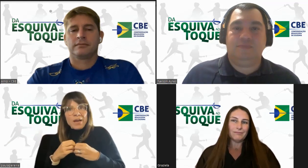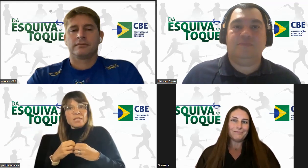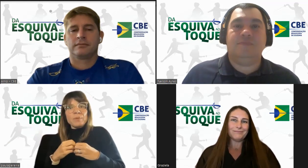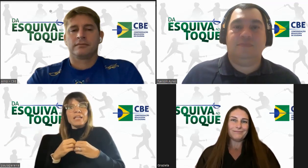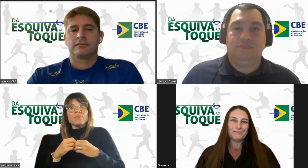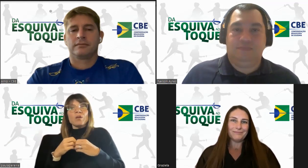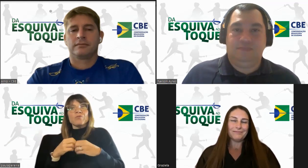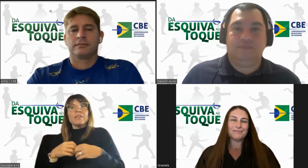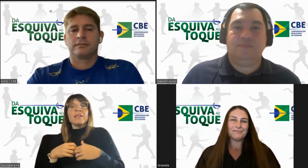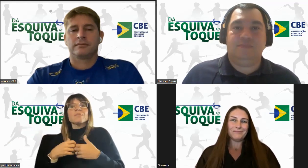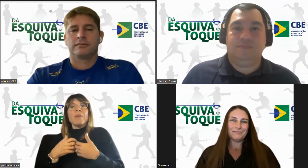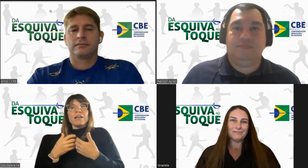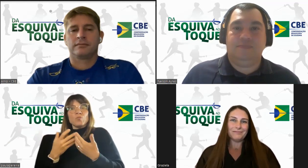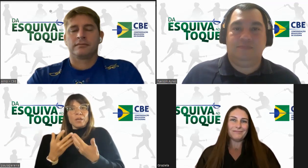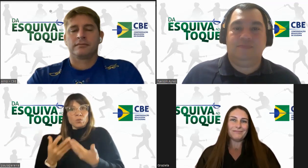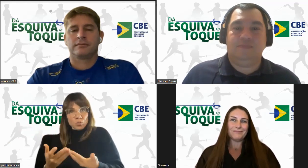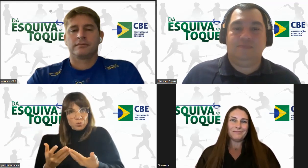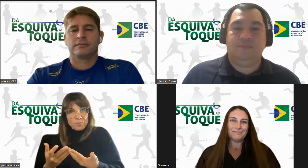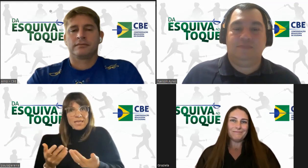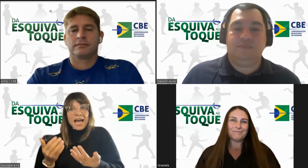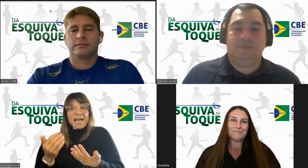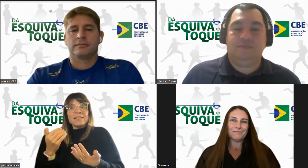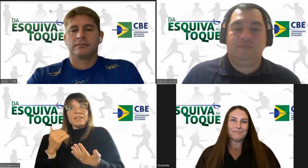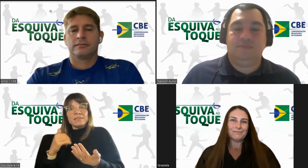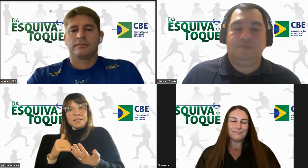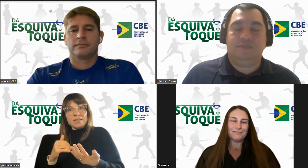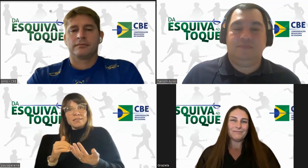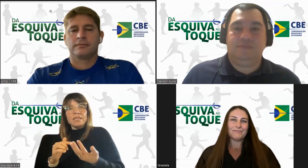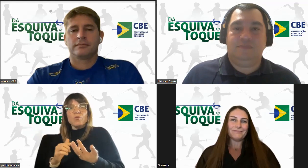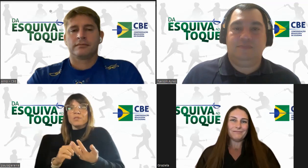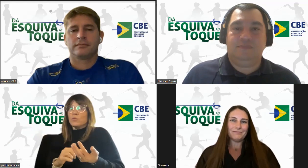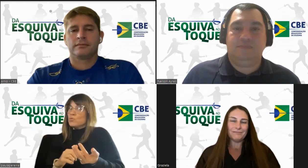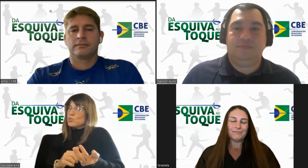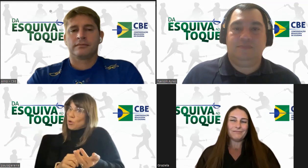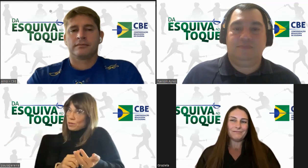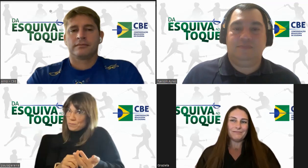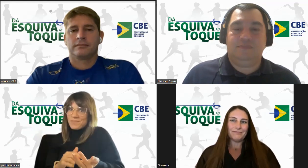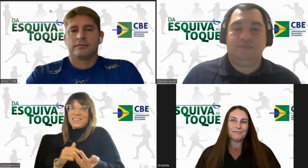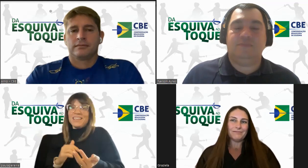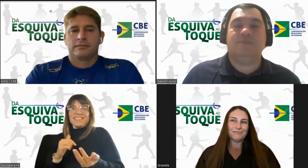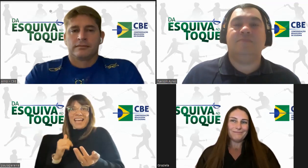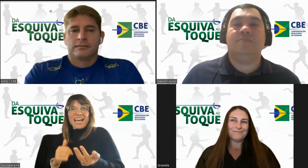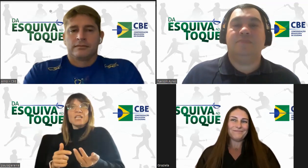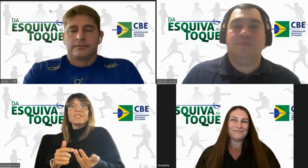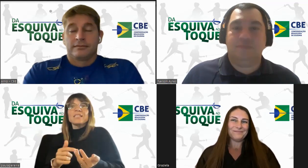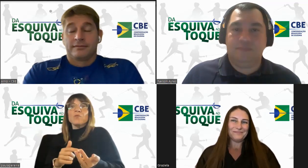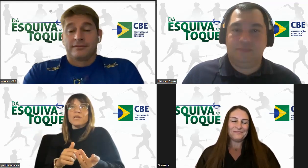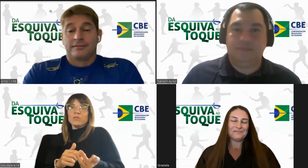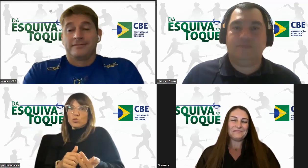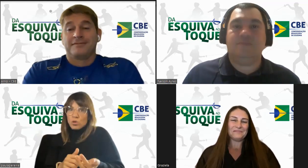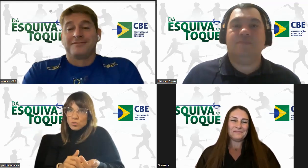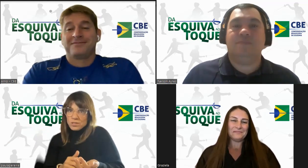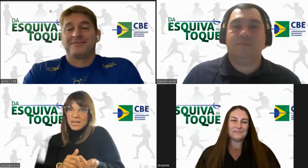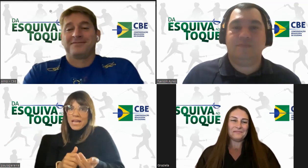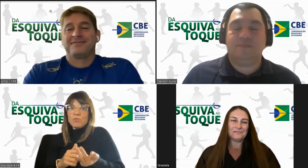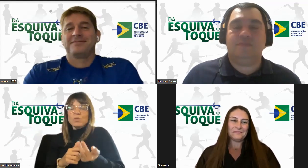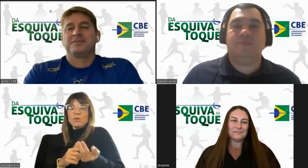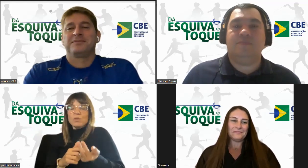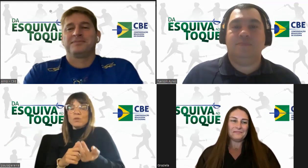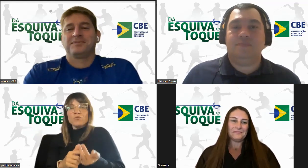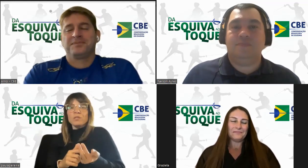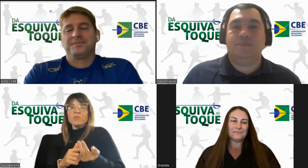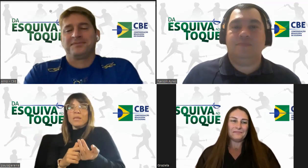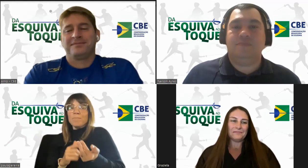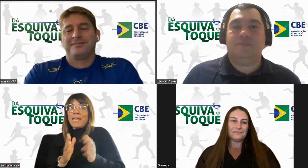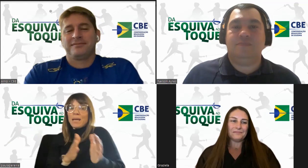com eles para que eles possam ver que tem espaço para tudo e ainda assim seguir cuidando do sono né Fique cuidando de todos os